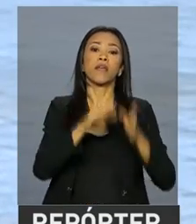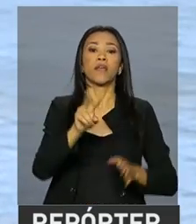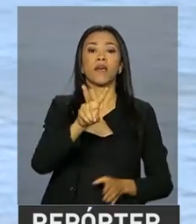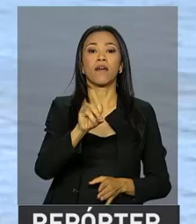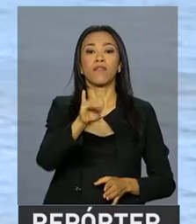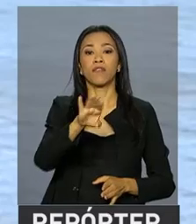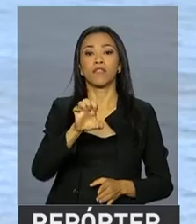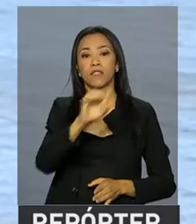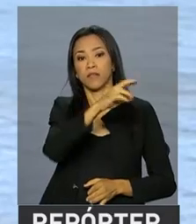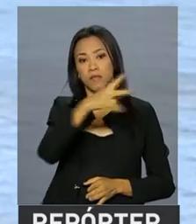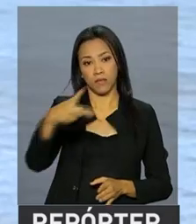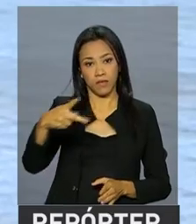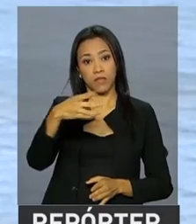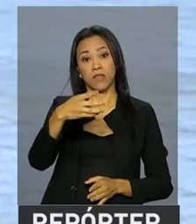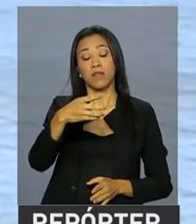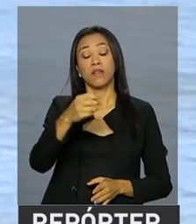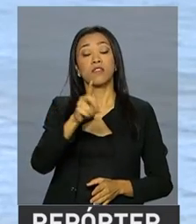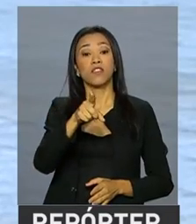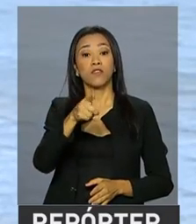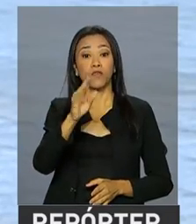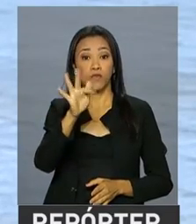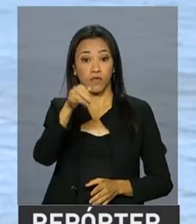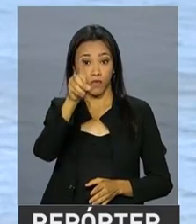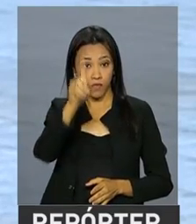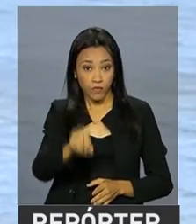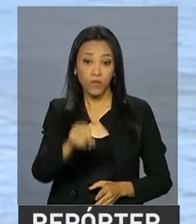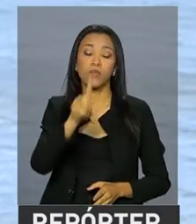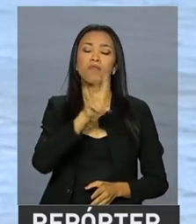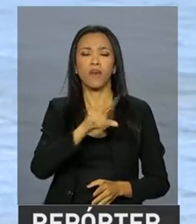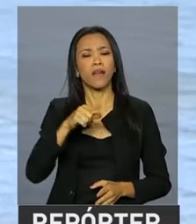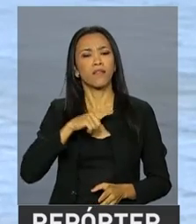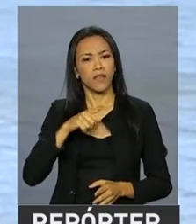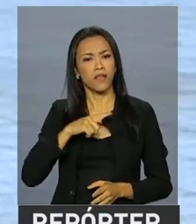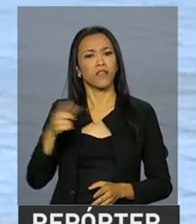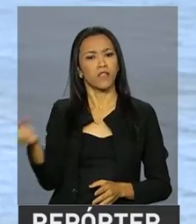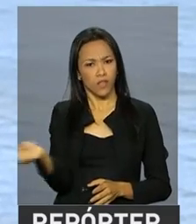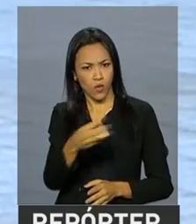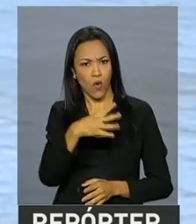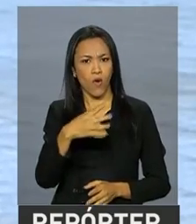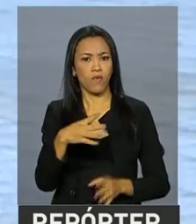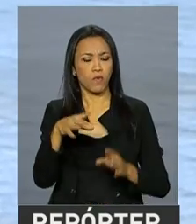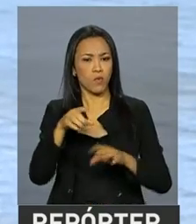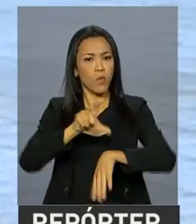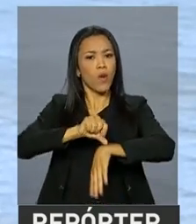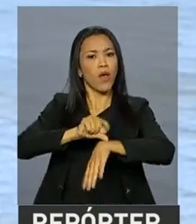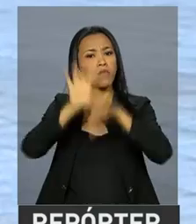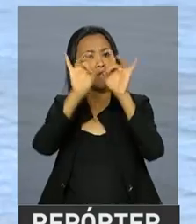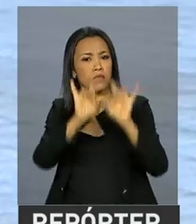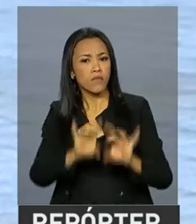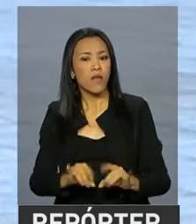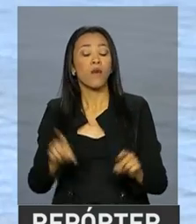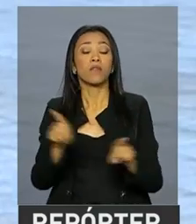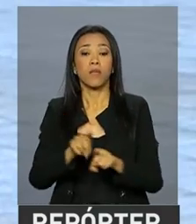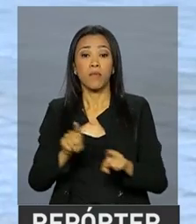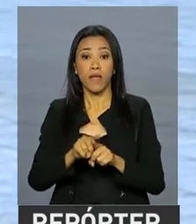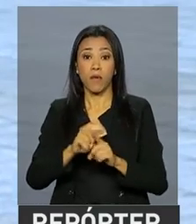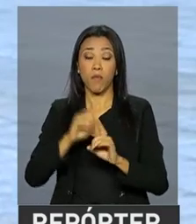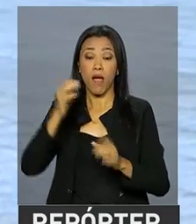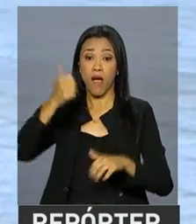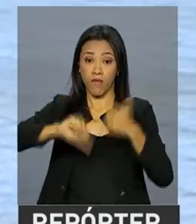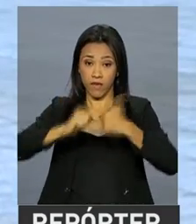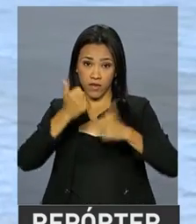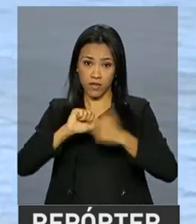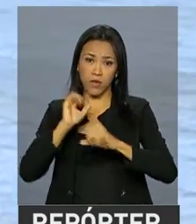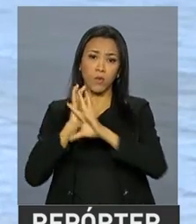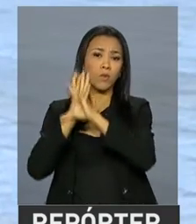governo, Deusdina Pereira, apresentarão as medidas para atendimento a esses novos beneficiados e também farão um balanço dos pagamentos já